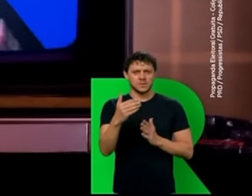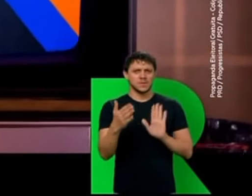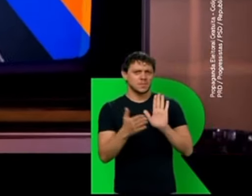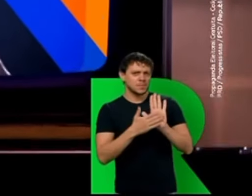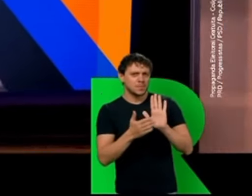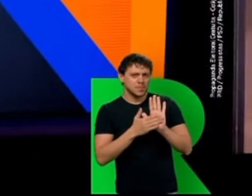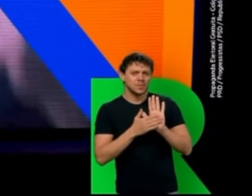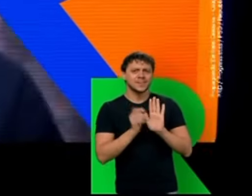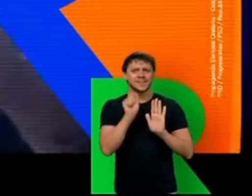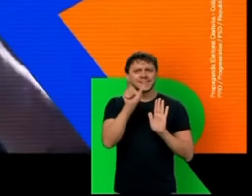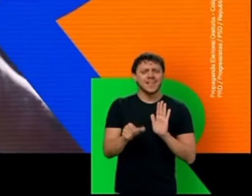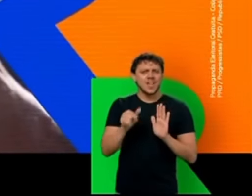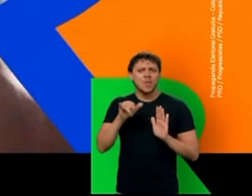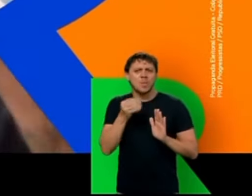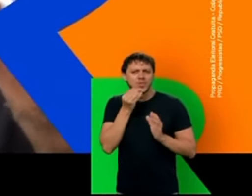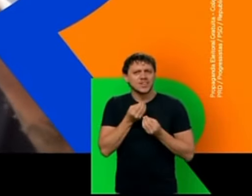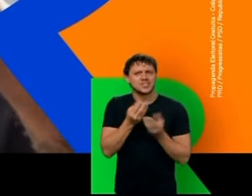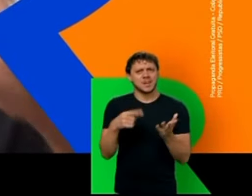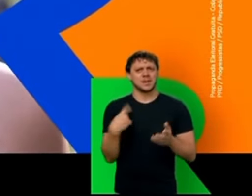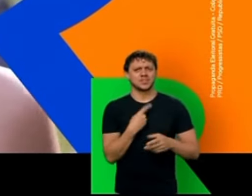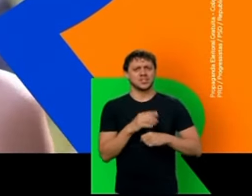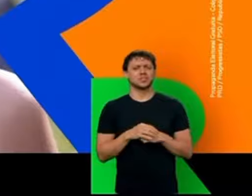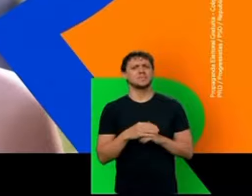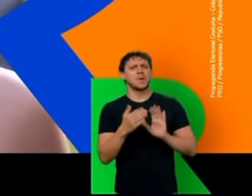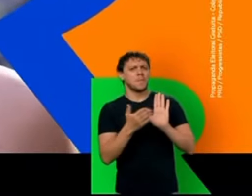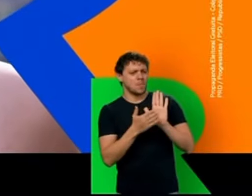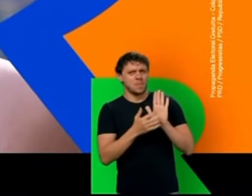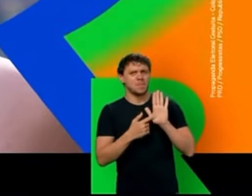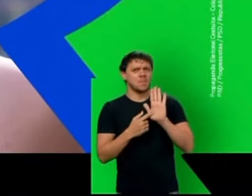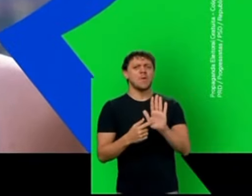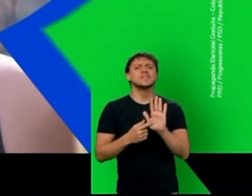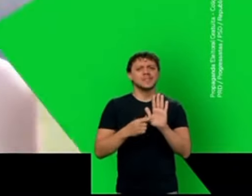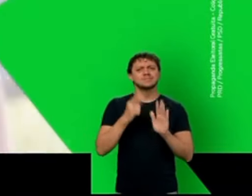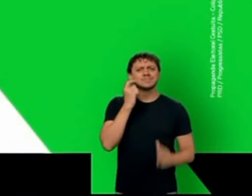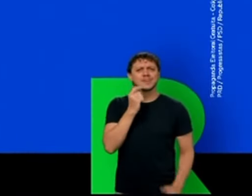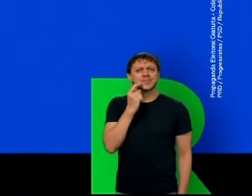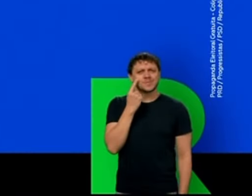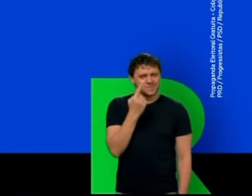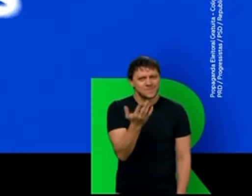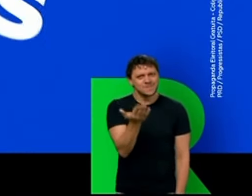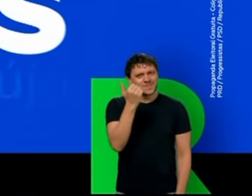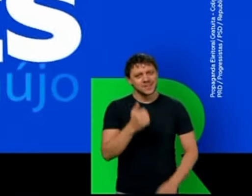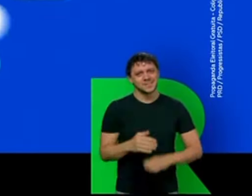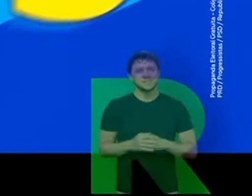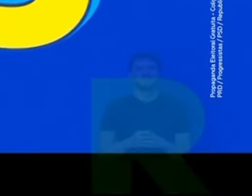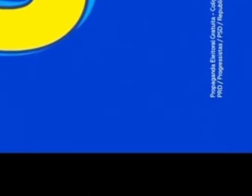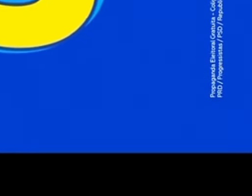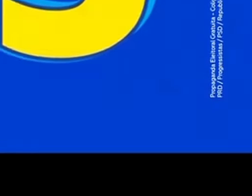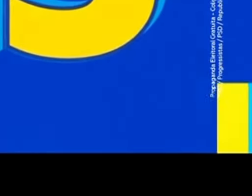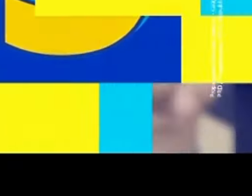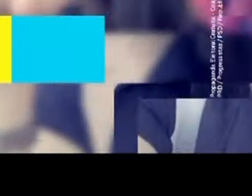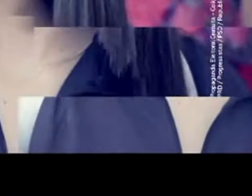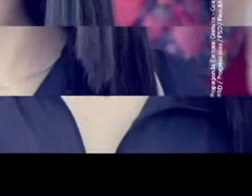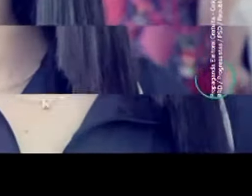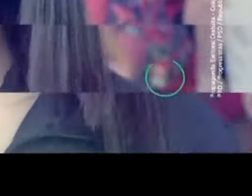Vai começar o programa de quem dá oportunidade pra gente. Programa do Ricardo Nunes. Vem!